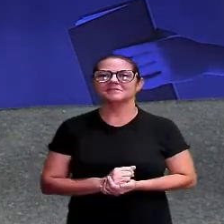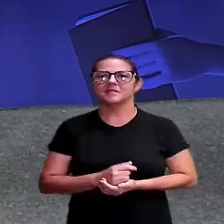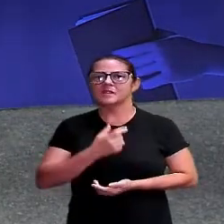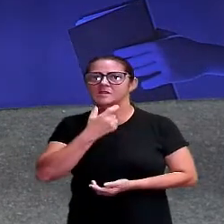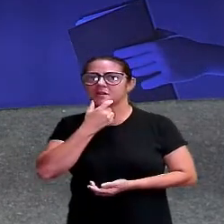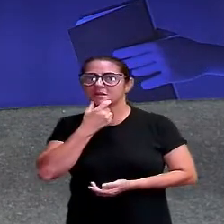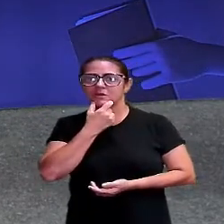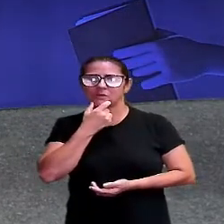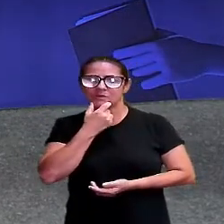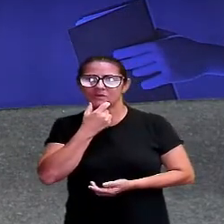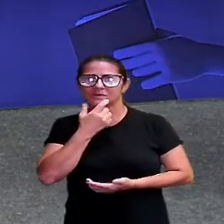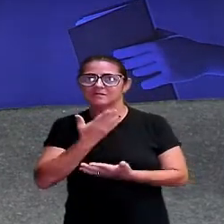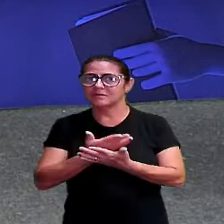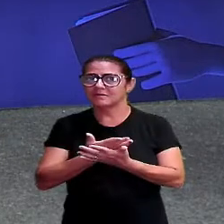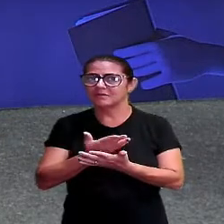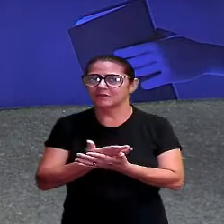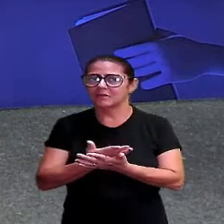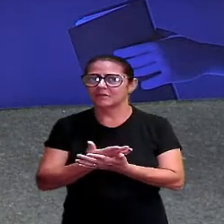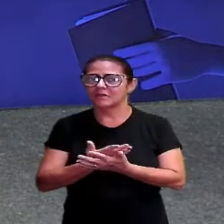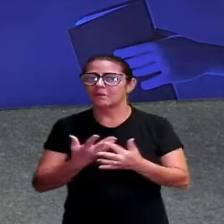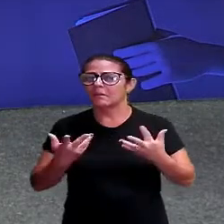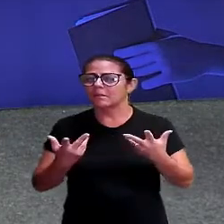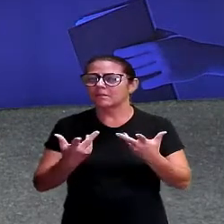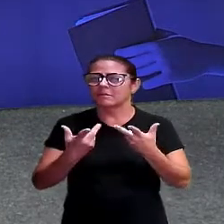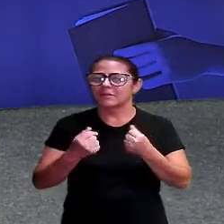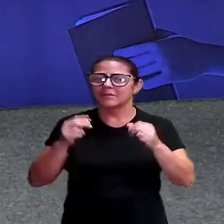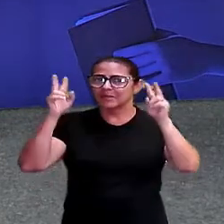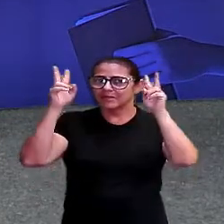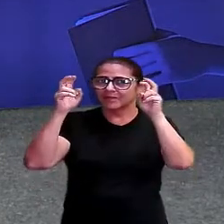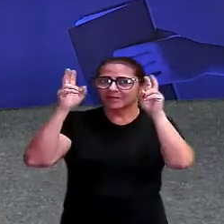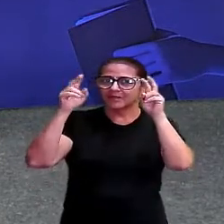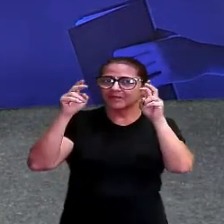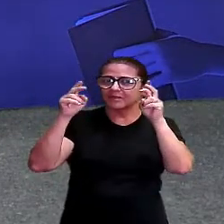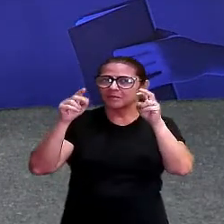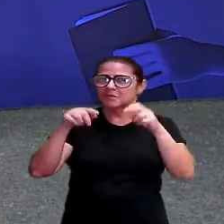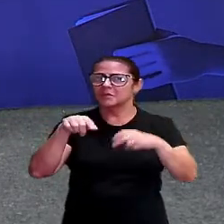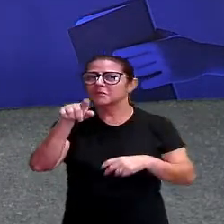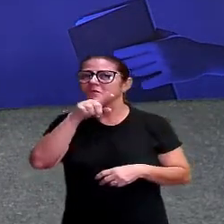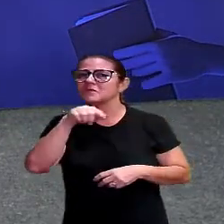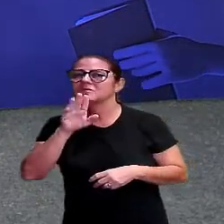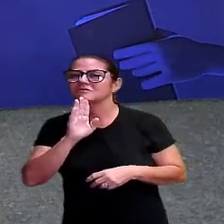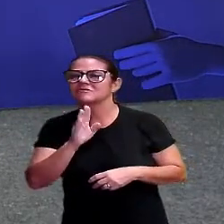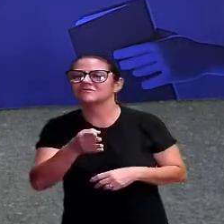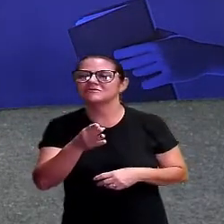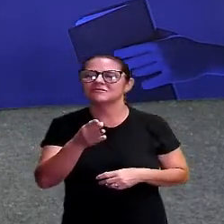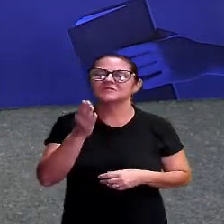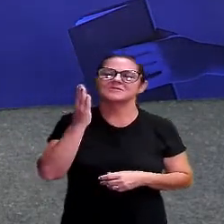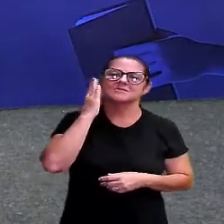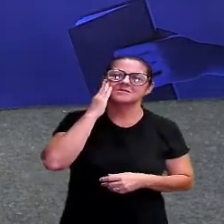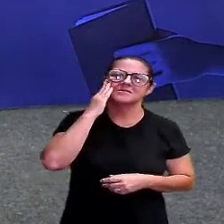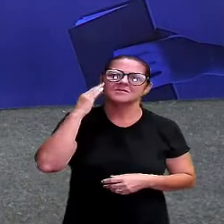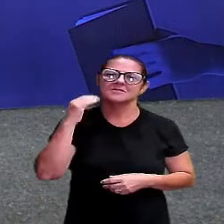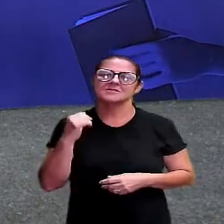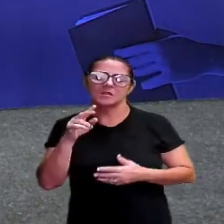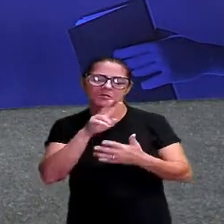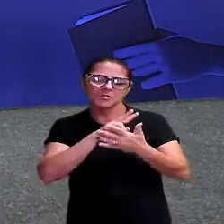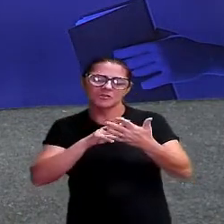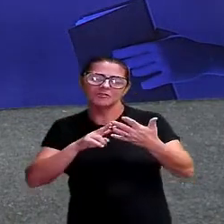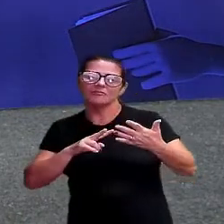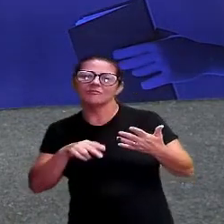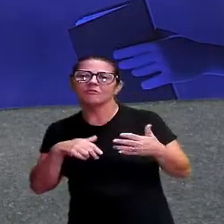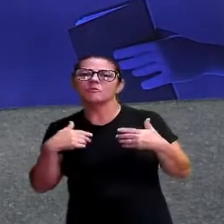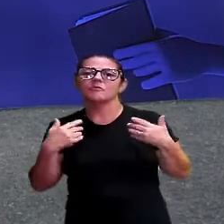English Class de hoje é com um tema maravilhoso que eu tenho certeza que muita gente já viu, já leu e já se